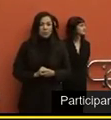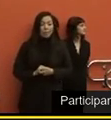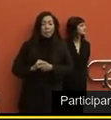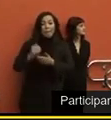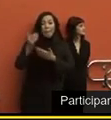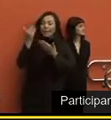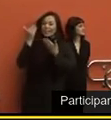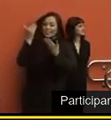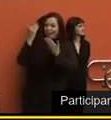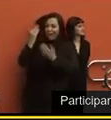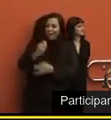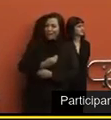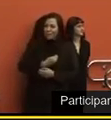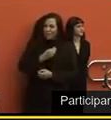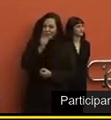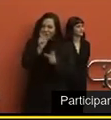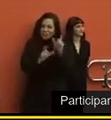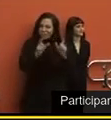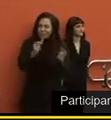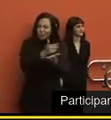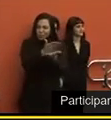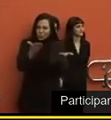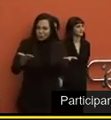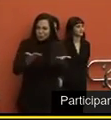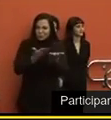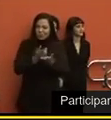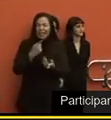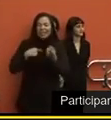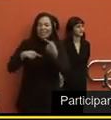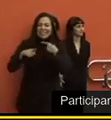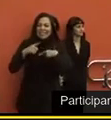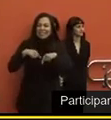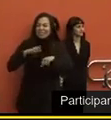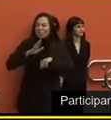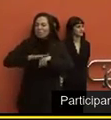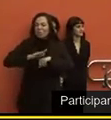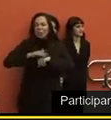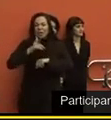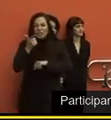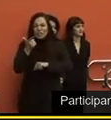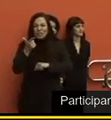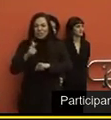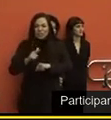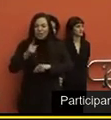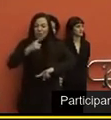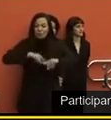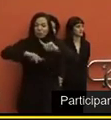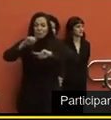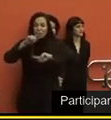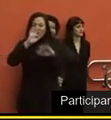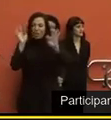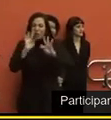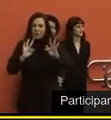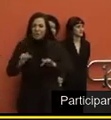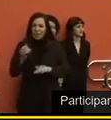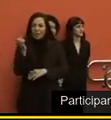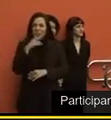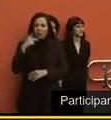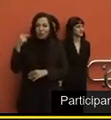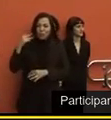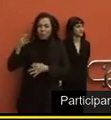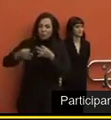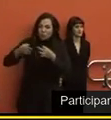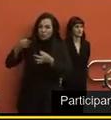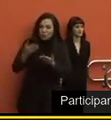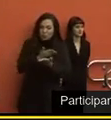Agradecendo a presença de todos e todas e desejando mais uma vez sucesso e felicidades aos novos promotores de